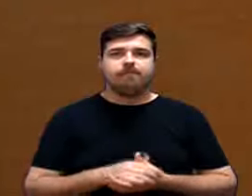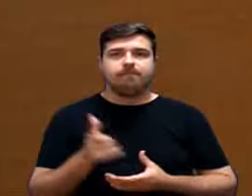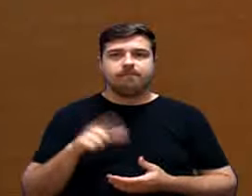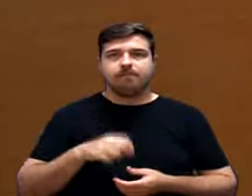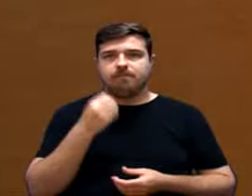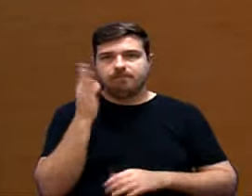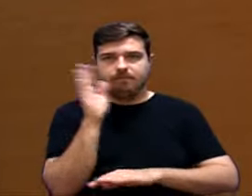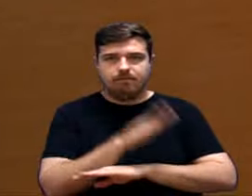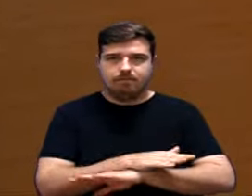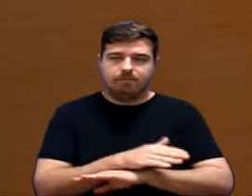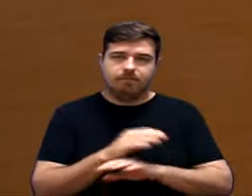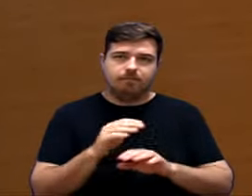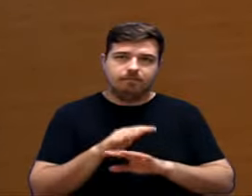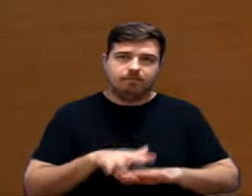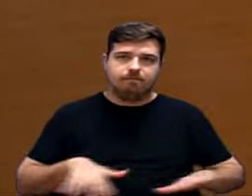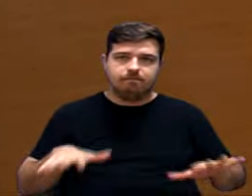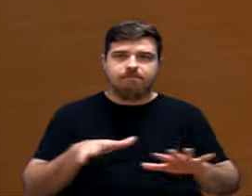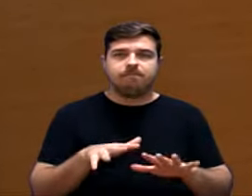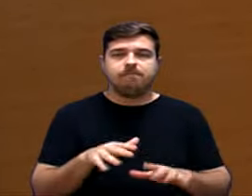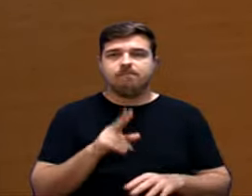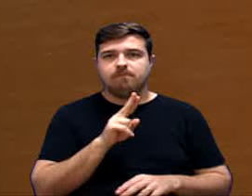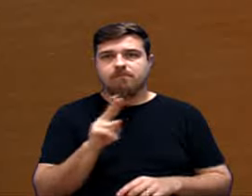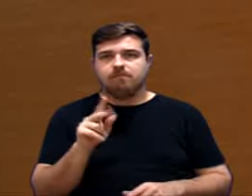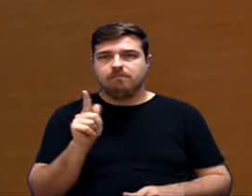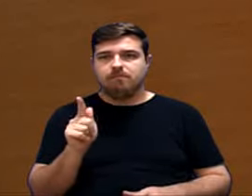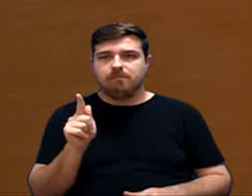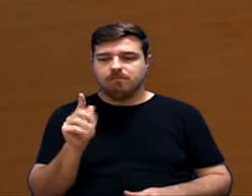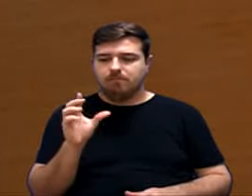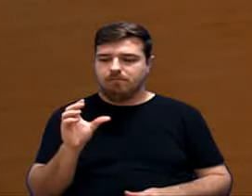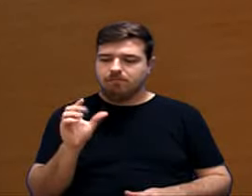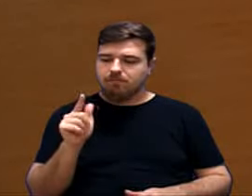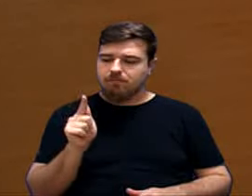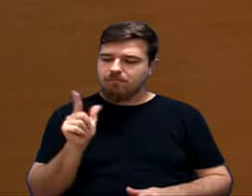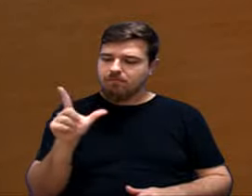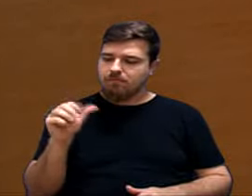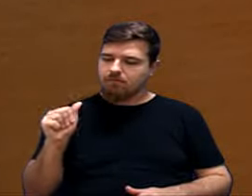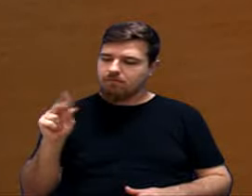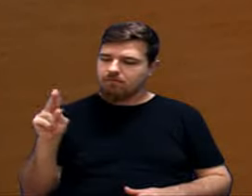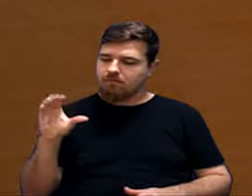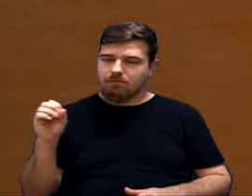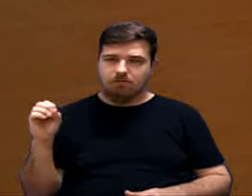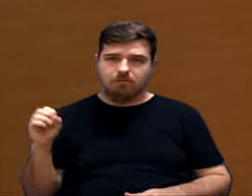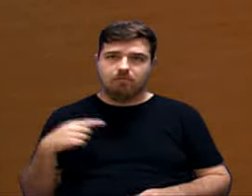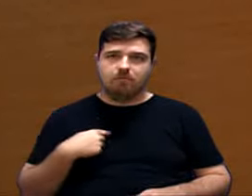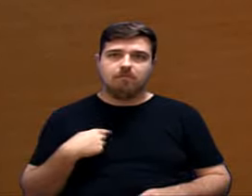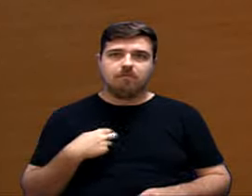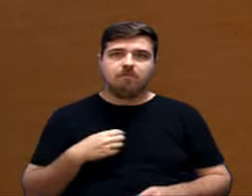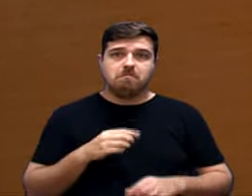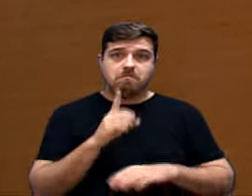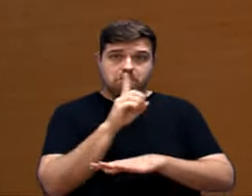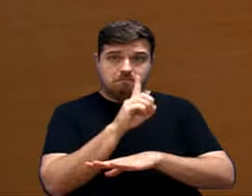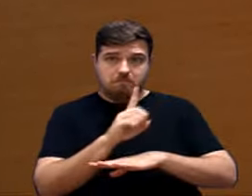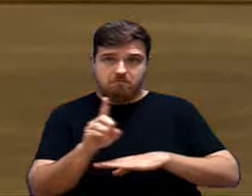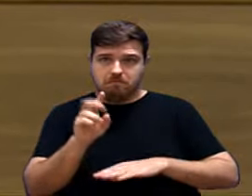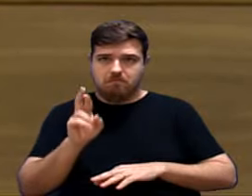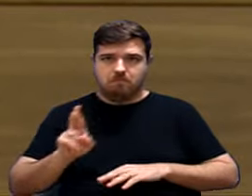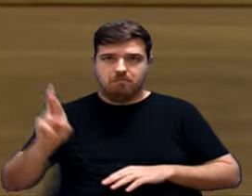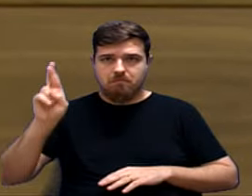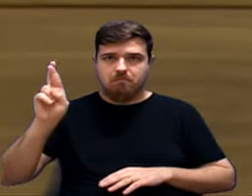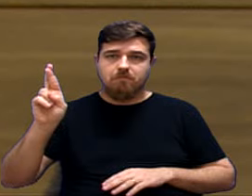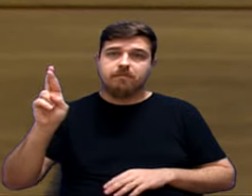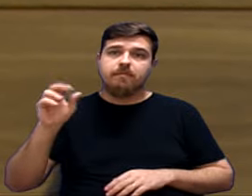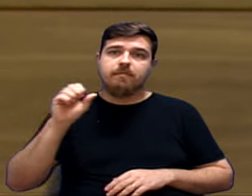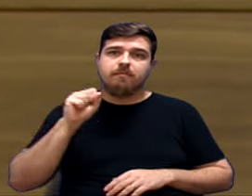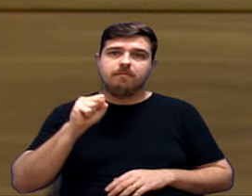boa tarde a todos Glauco diretor do sai diretor geral do sai eh